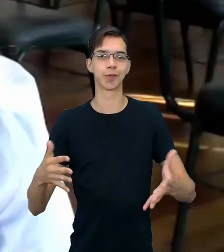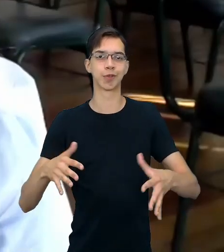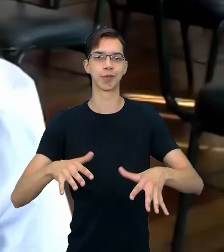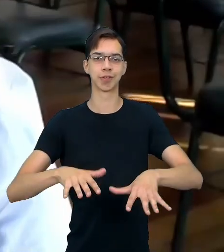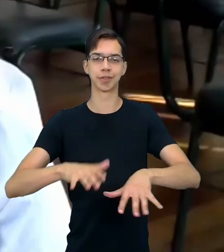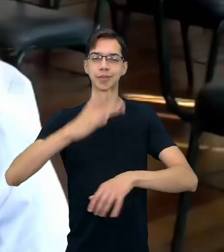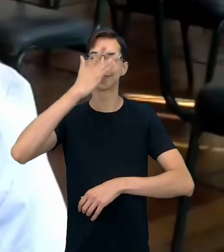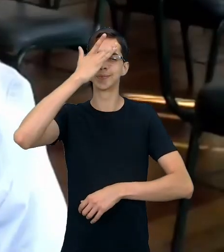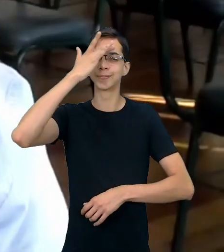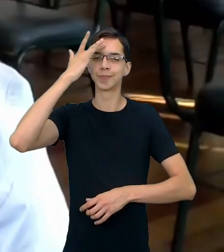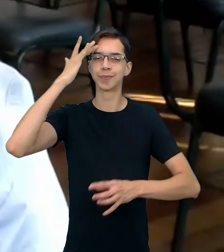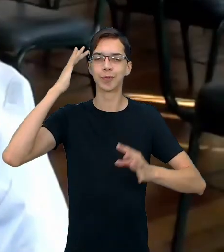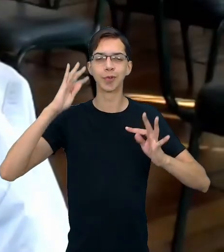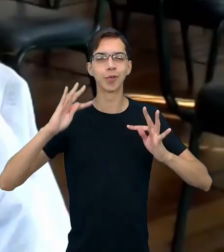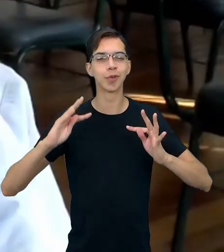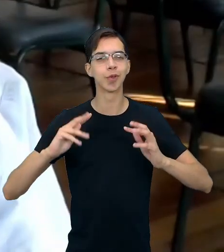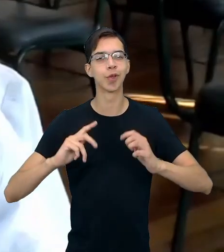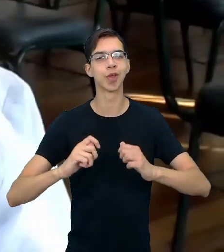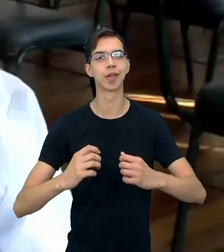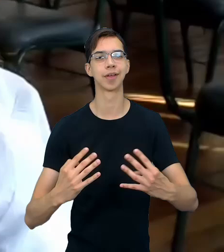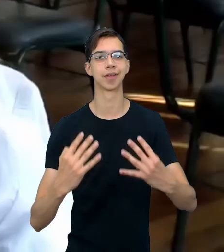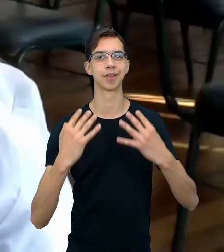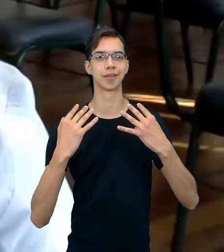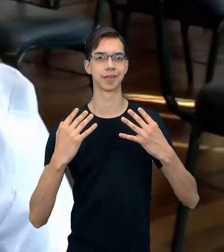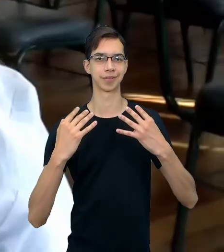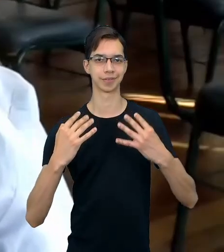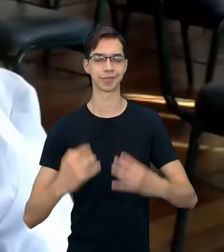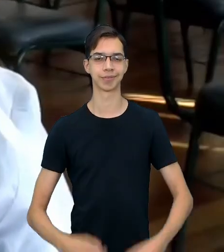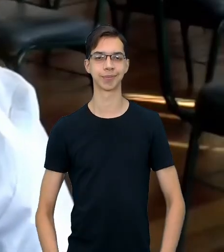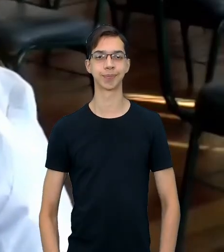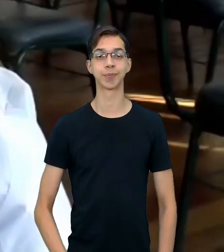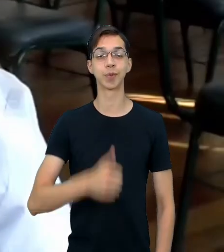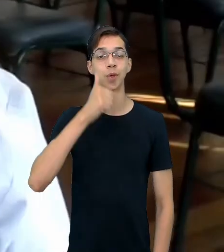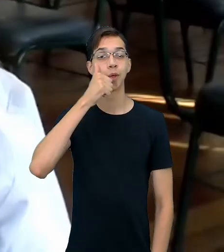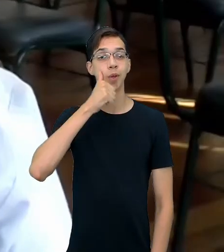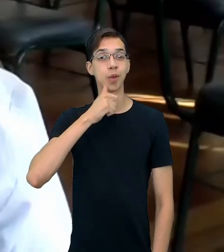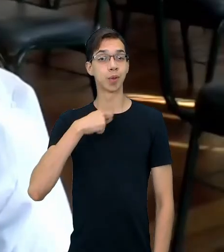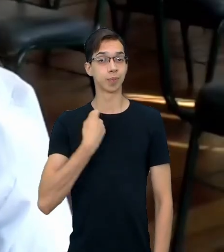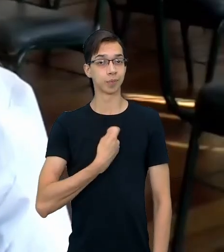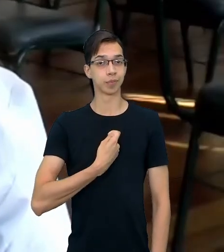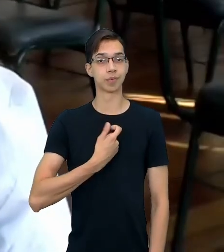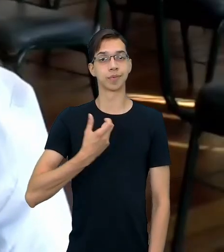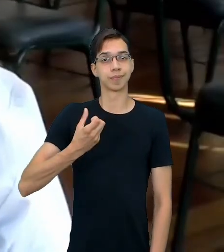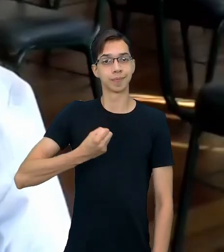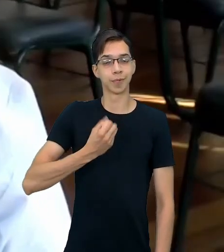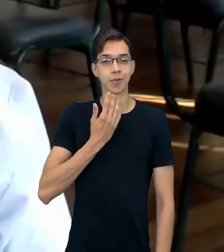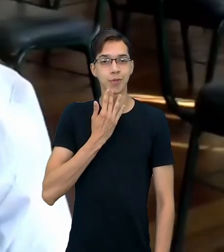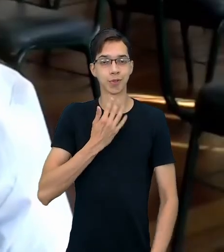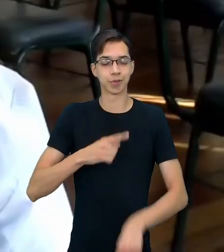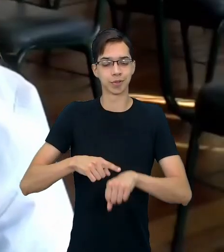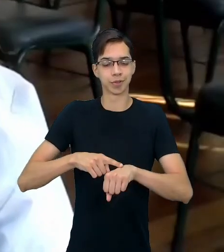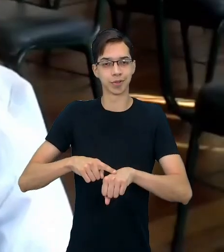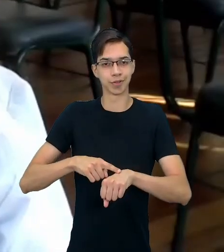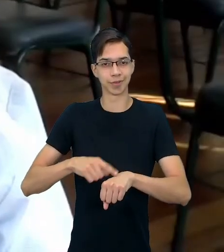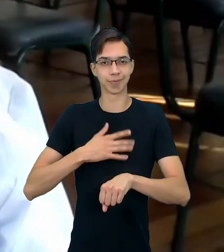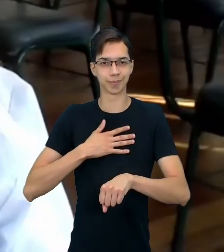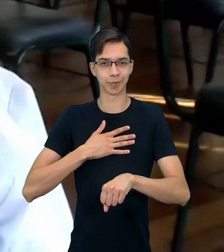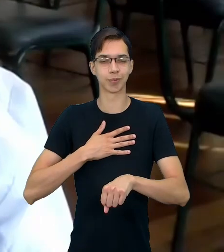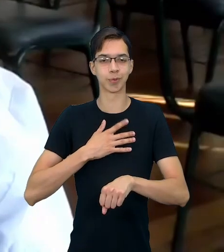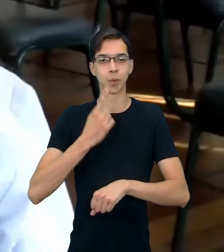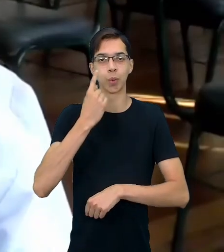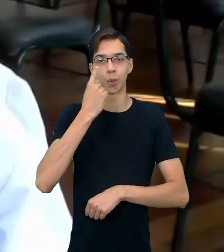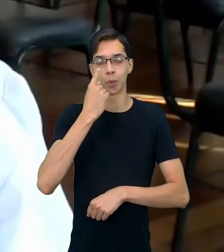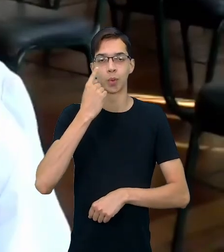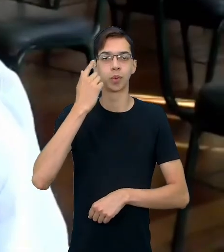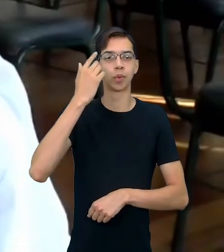a inclusão de todos que estão nos assistindo. Eu sou uma mulher branca, de cabelos castanhos e olhos